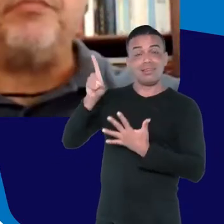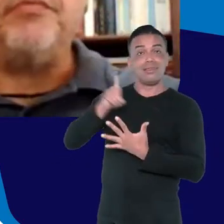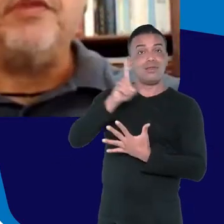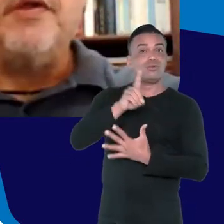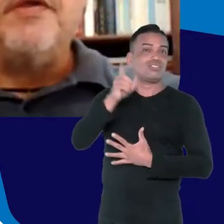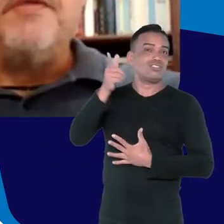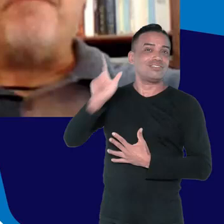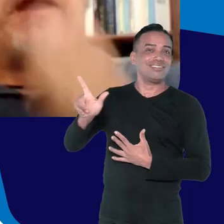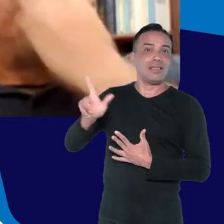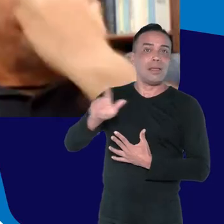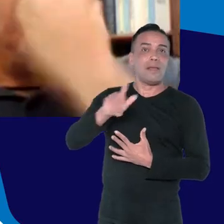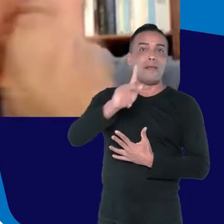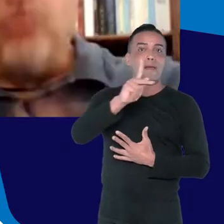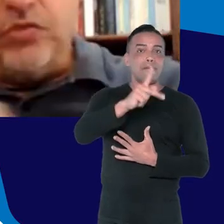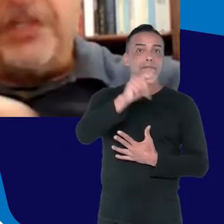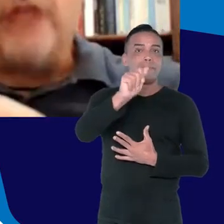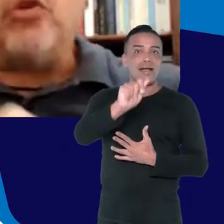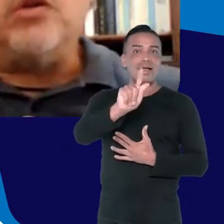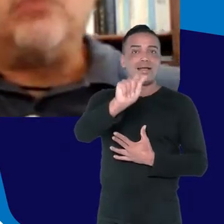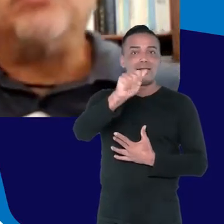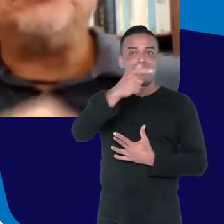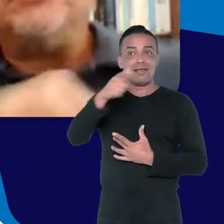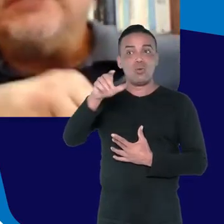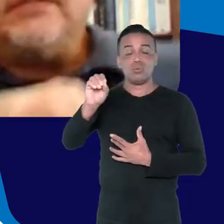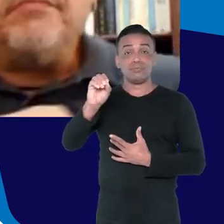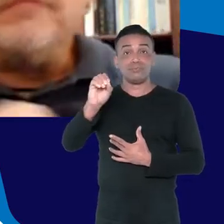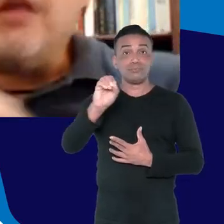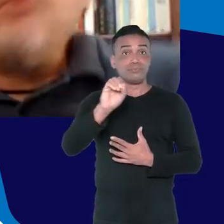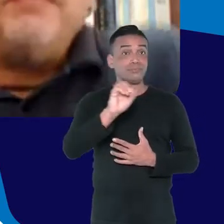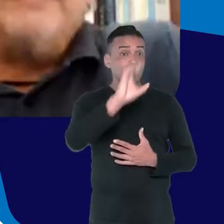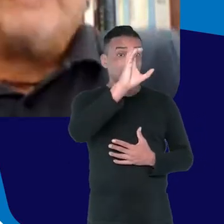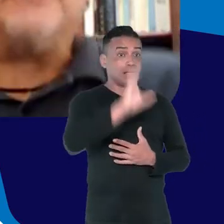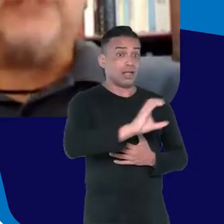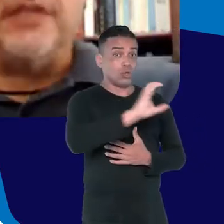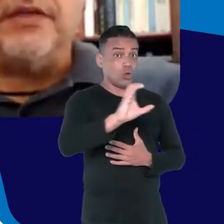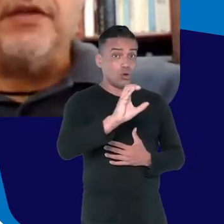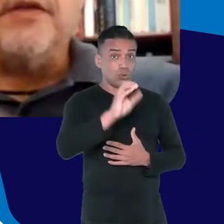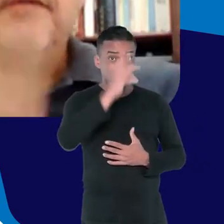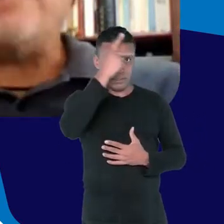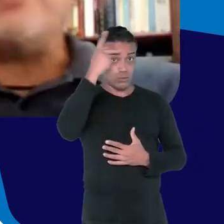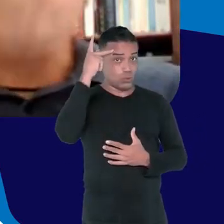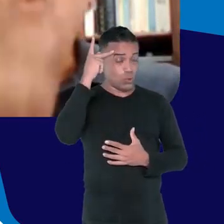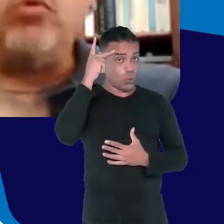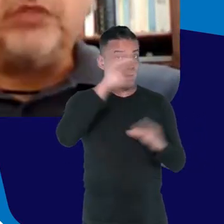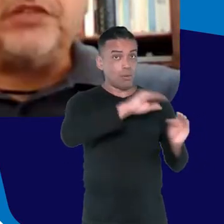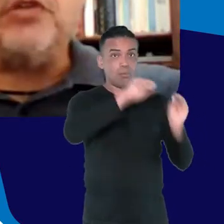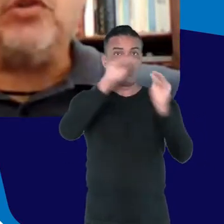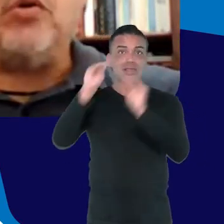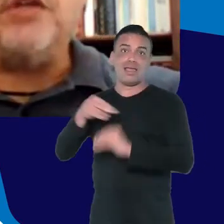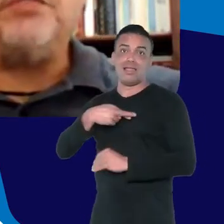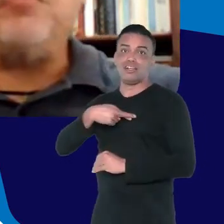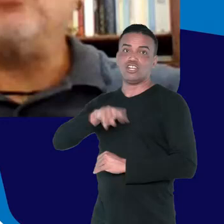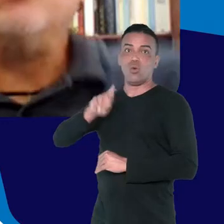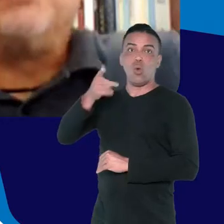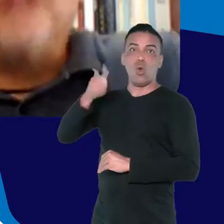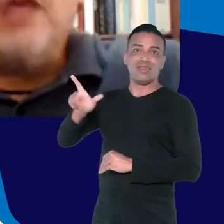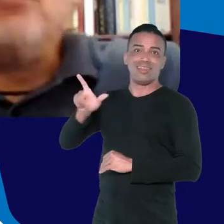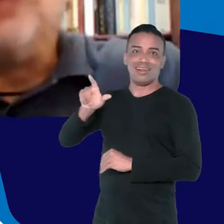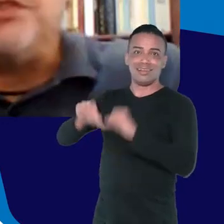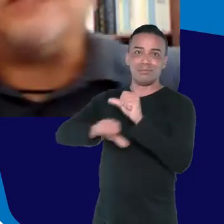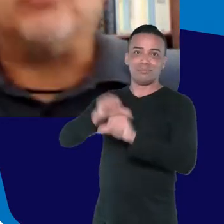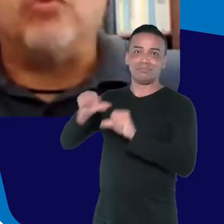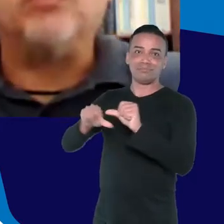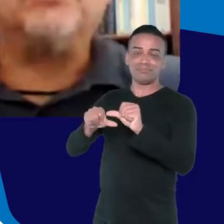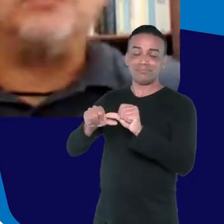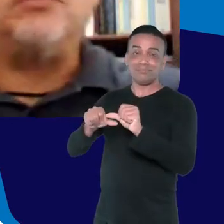pagãos, para que os católicos não migrassem para outras religiões, porque os